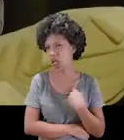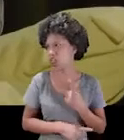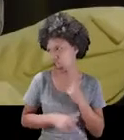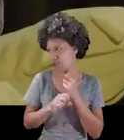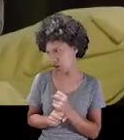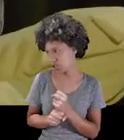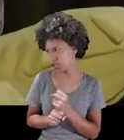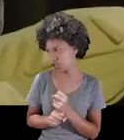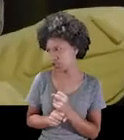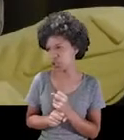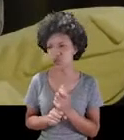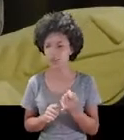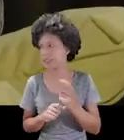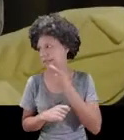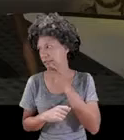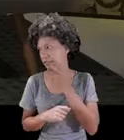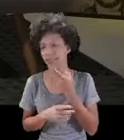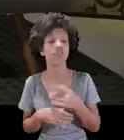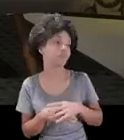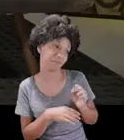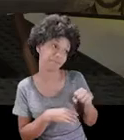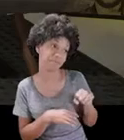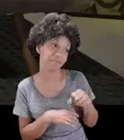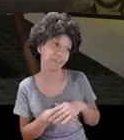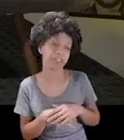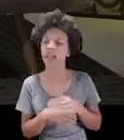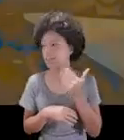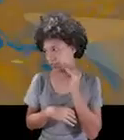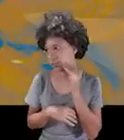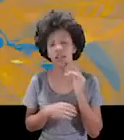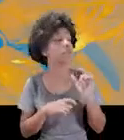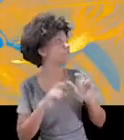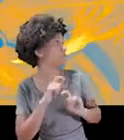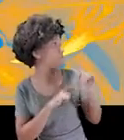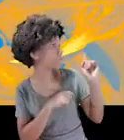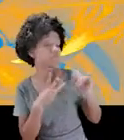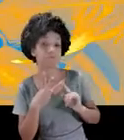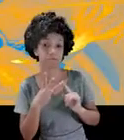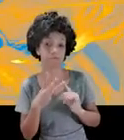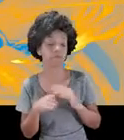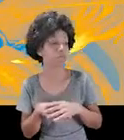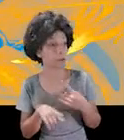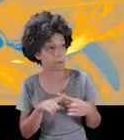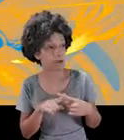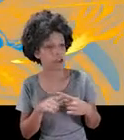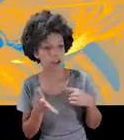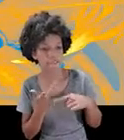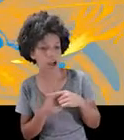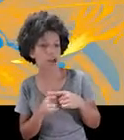a gente é mais forte do que a quarta ela então daí dá para entender né entender